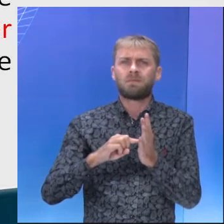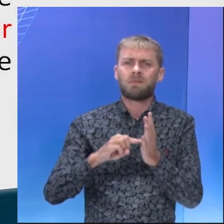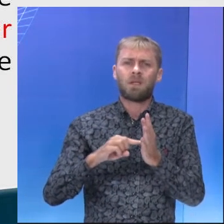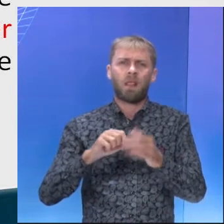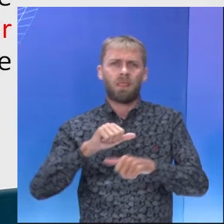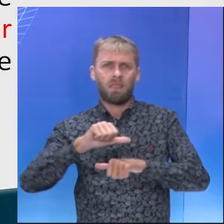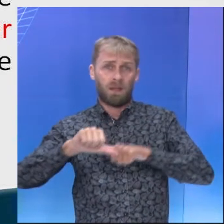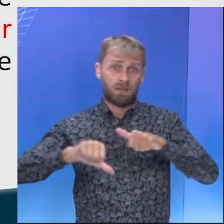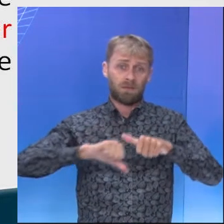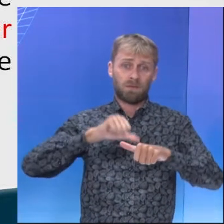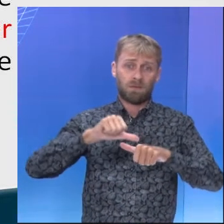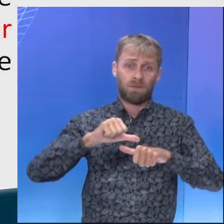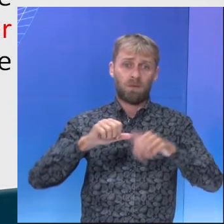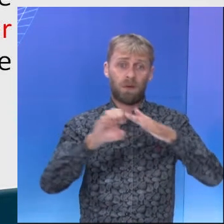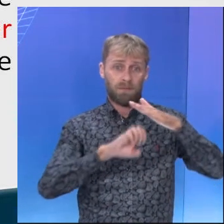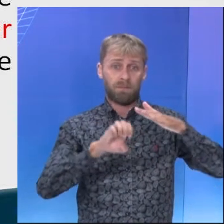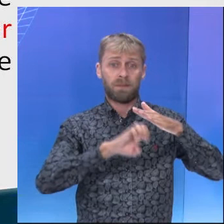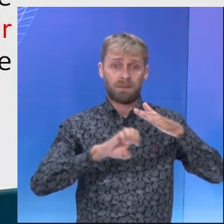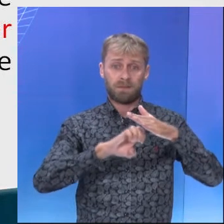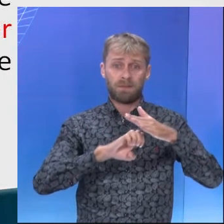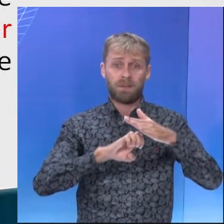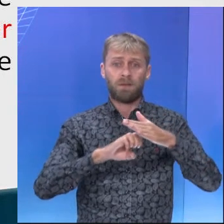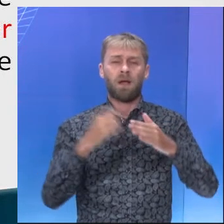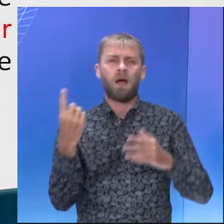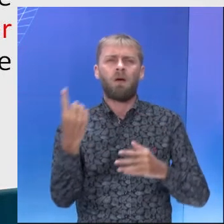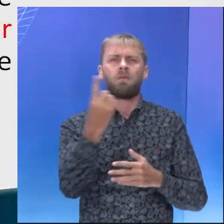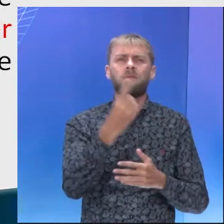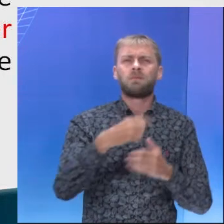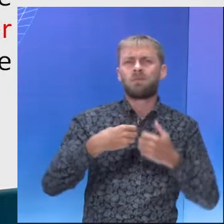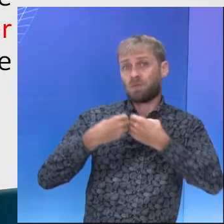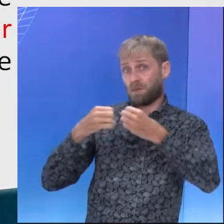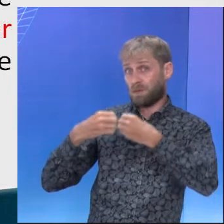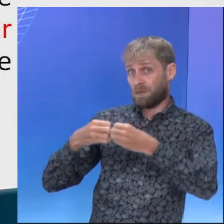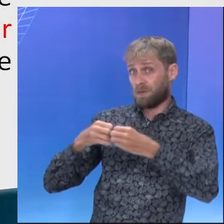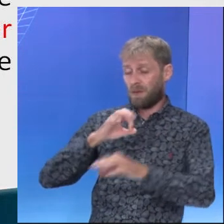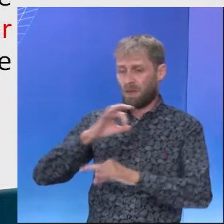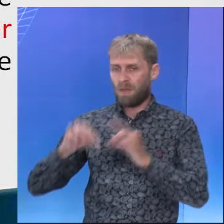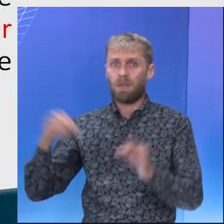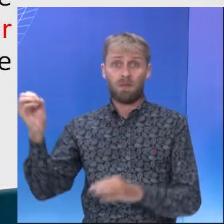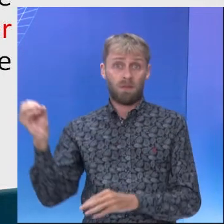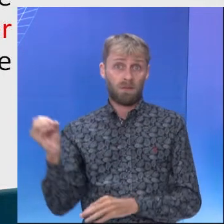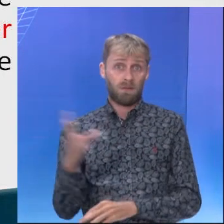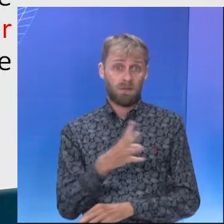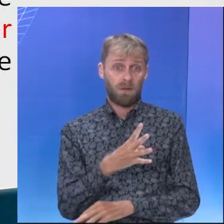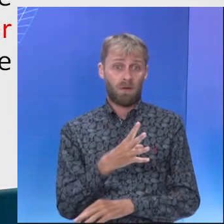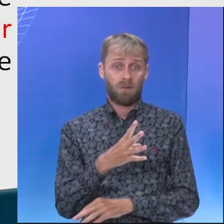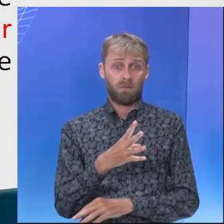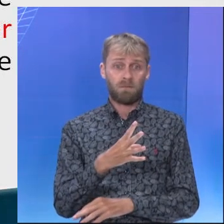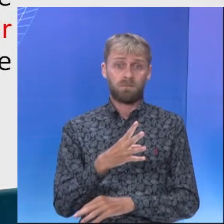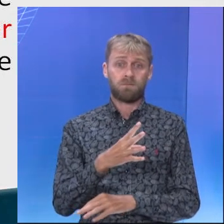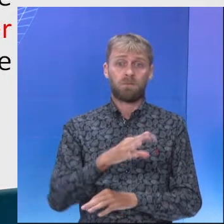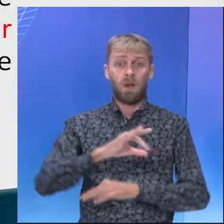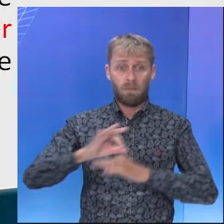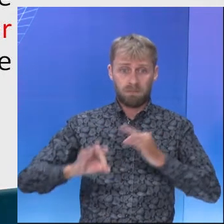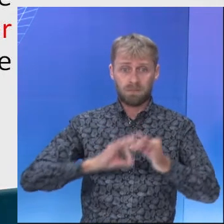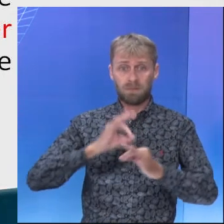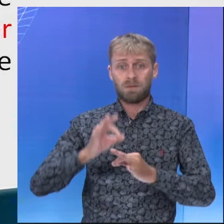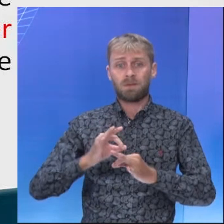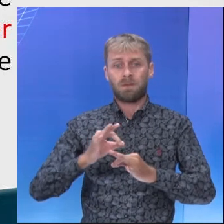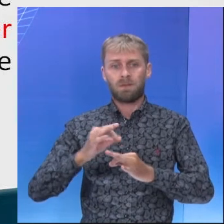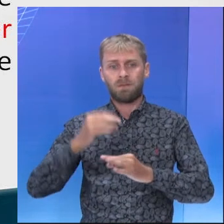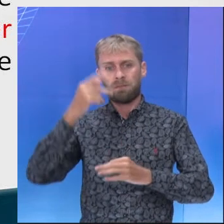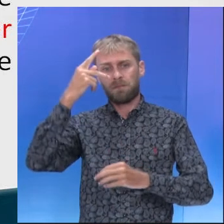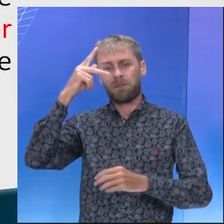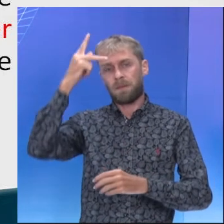started Lava May, a sort of showers on wheels, a new project that aims to turn the commissional